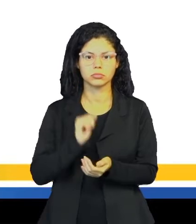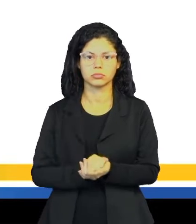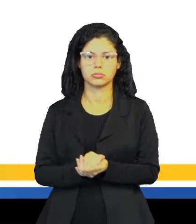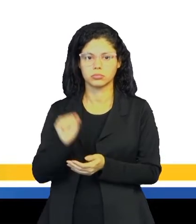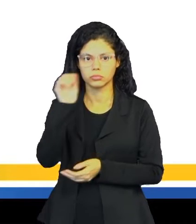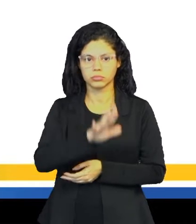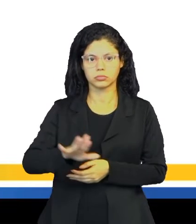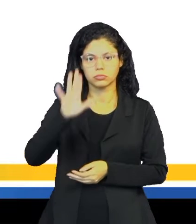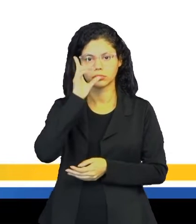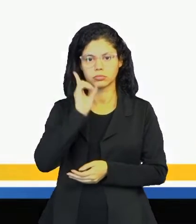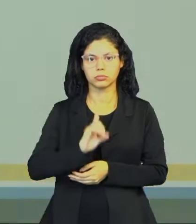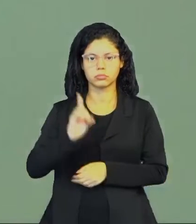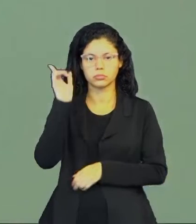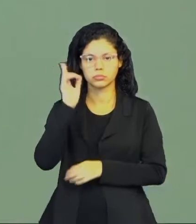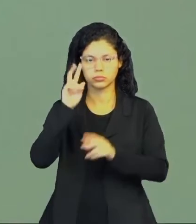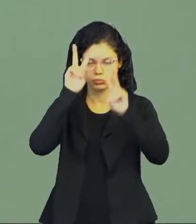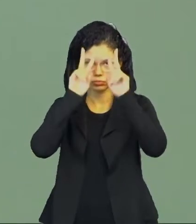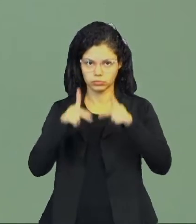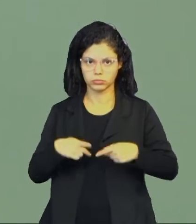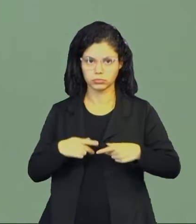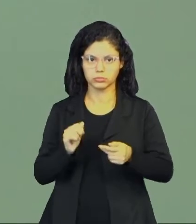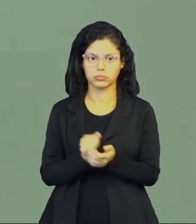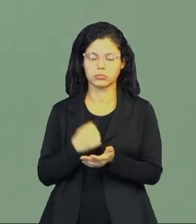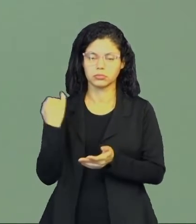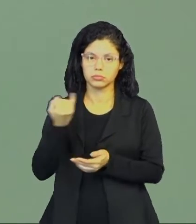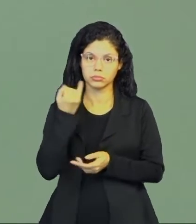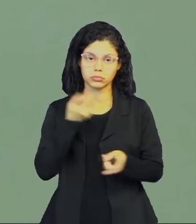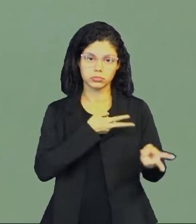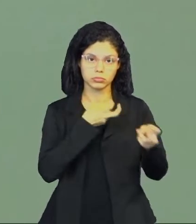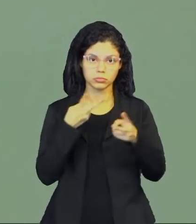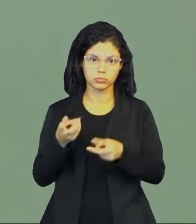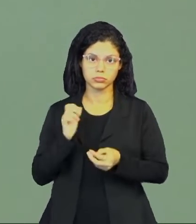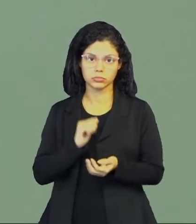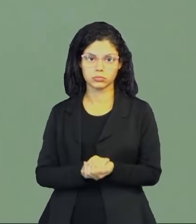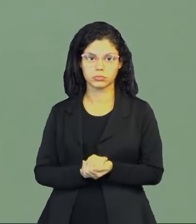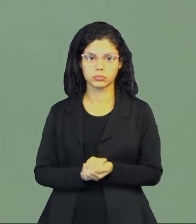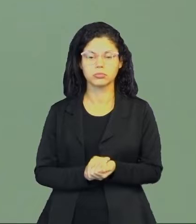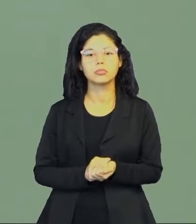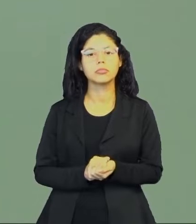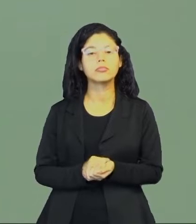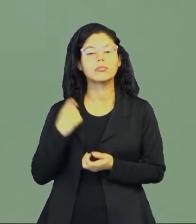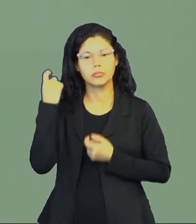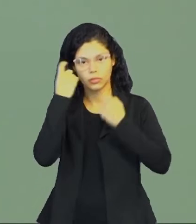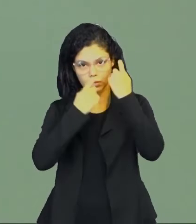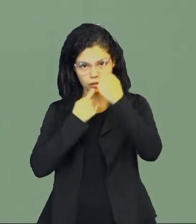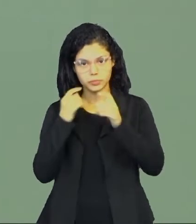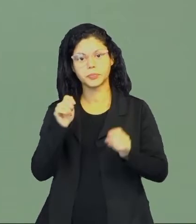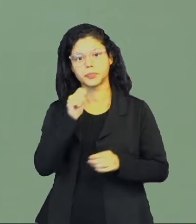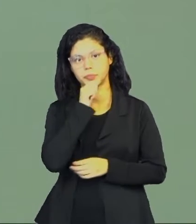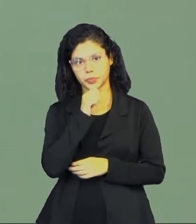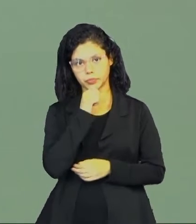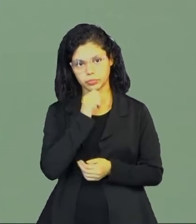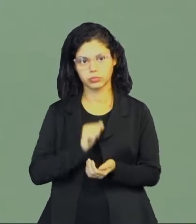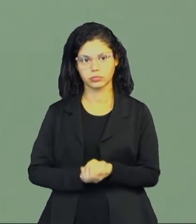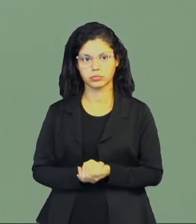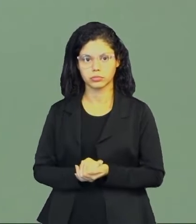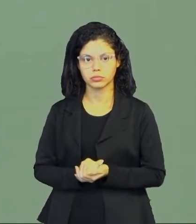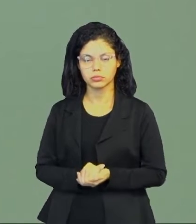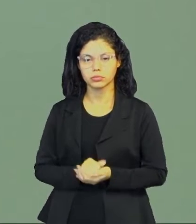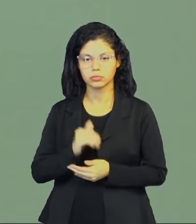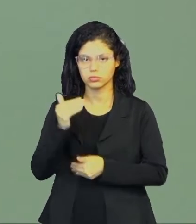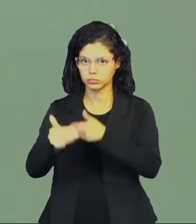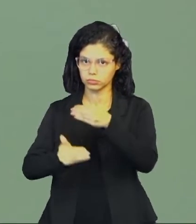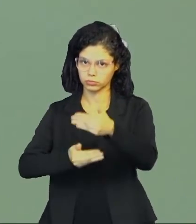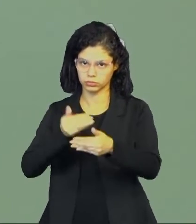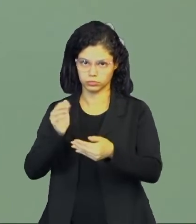Declaração Universal dos Direitos Humanos. Importante que a gente perceba que essa liberdade de expressão, ela foi tolhida, né,